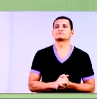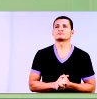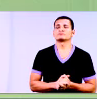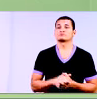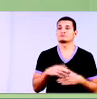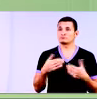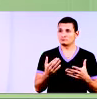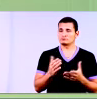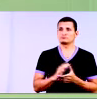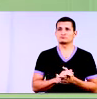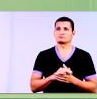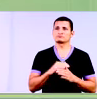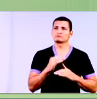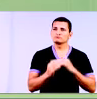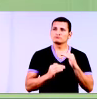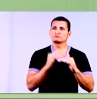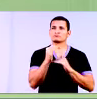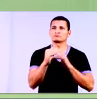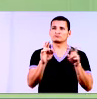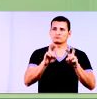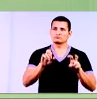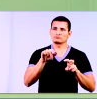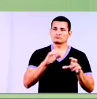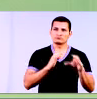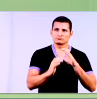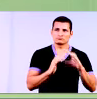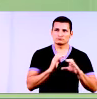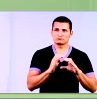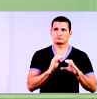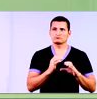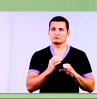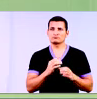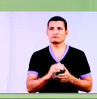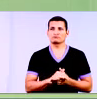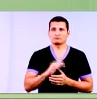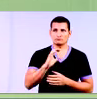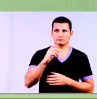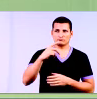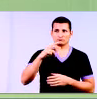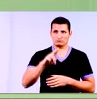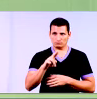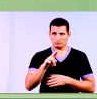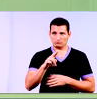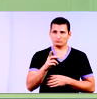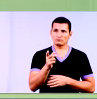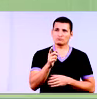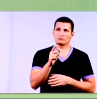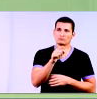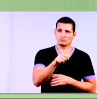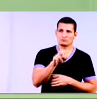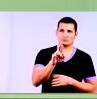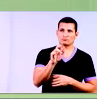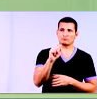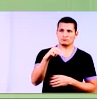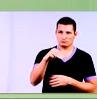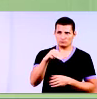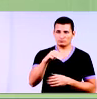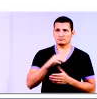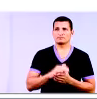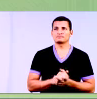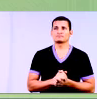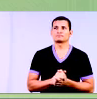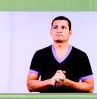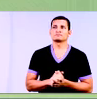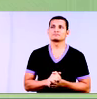desempenho da máquina é nessa comunicação entre o processador e a memória, já que o processador evoluiu demais e a memória e os barramentos da máquina nem tanto.